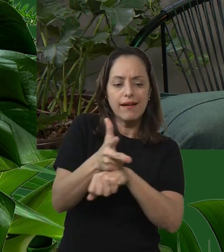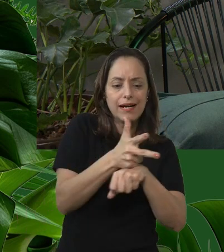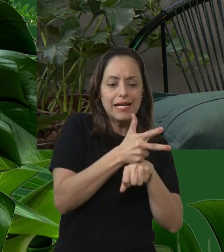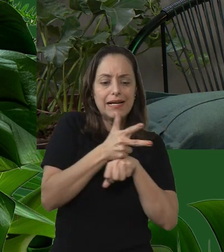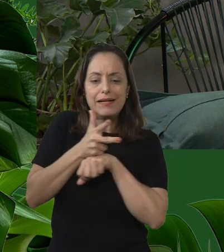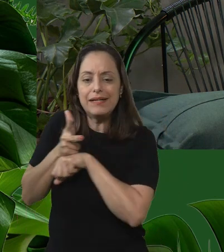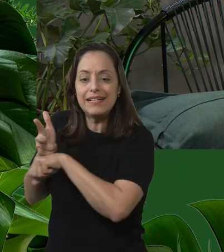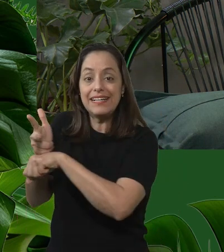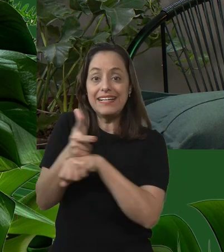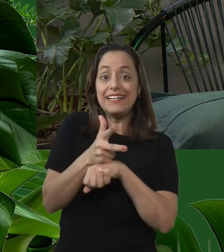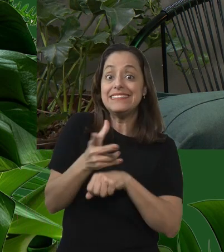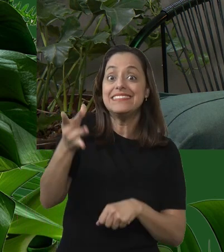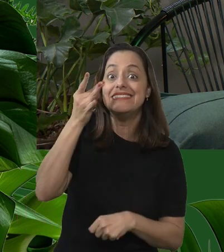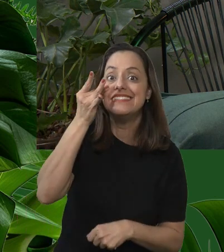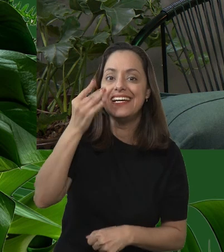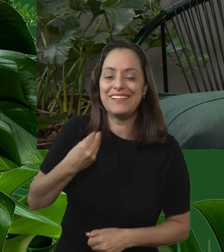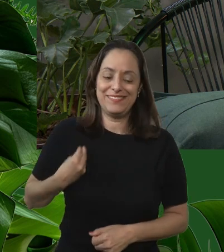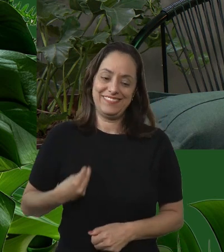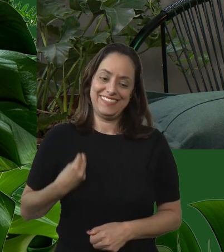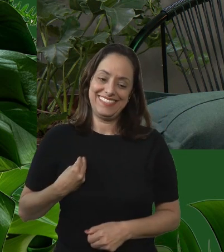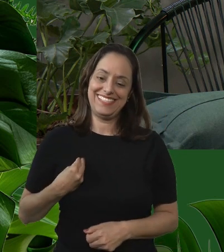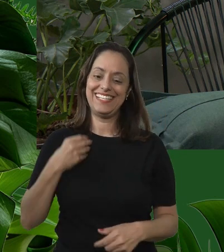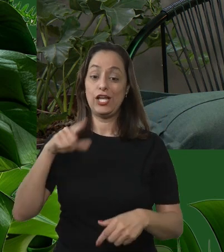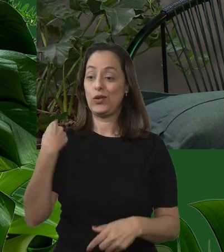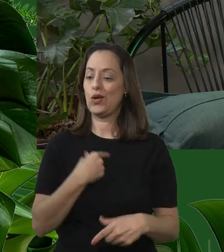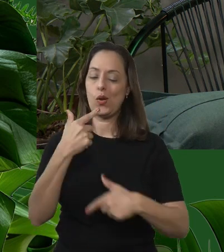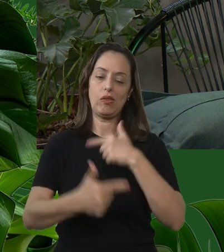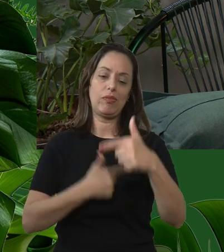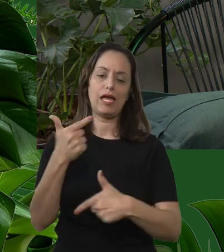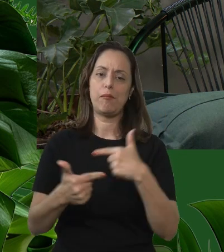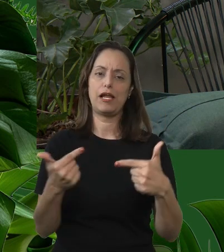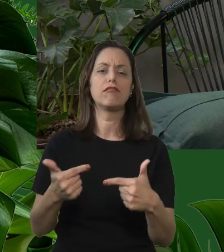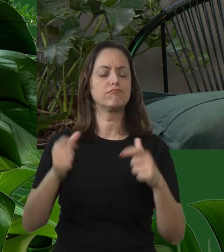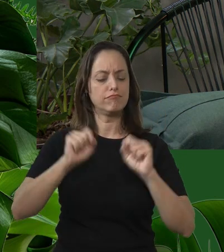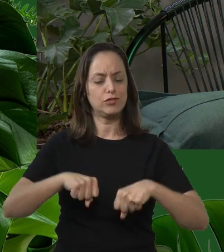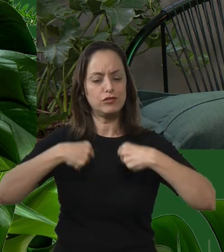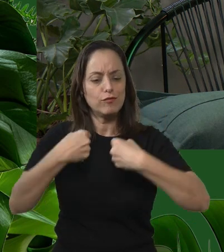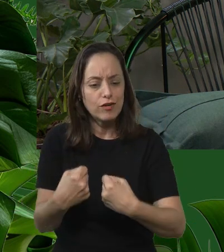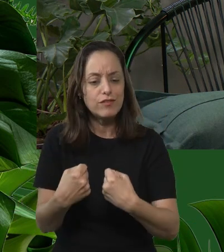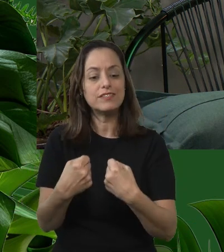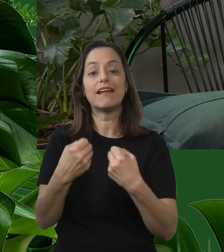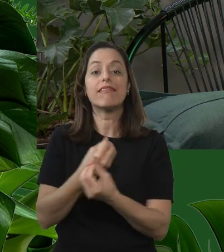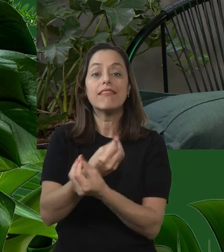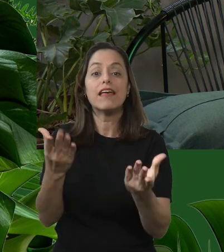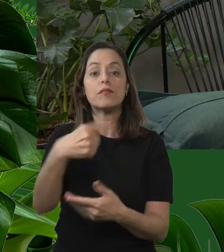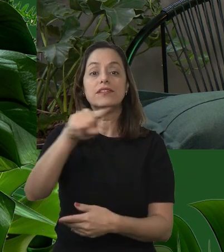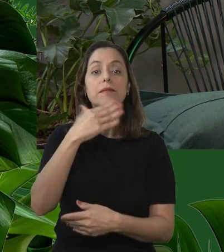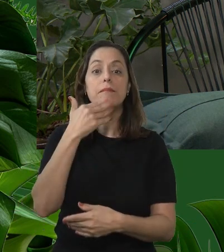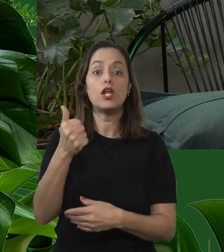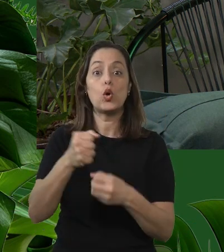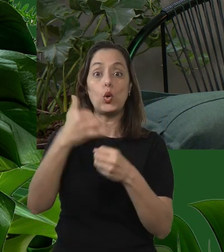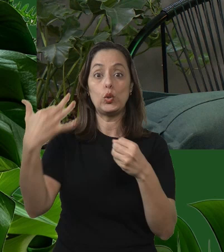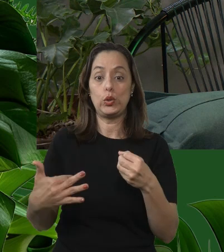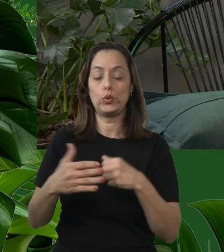gente mostrar a vida como ela é para vocês, né, gente? Estamos aqui trabalhando com muito empenho para que a gente consiga levar o melhor conteúdo. São mais